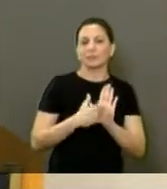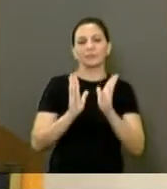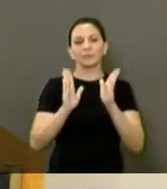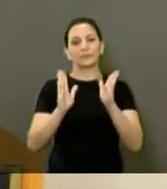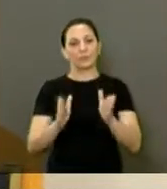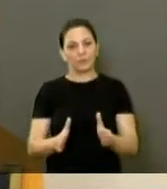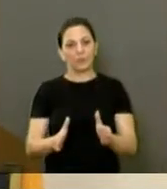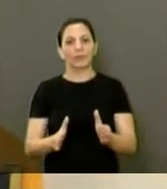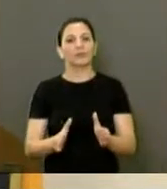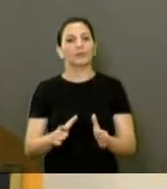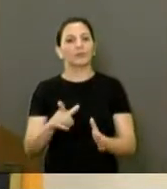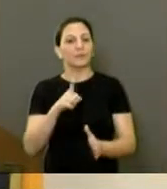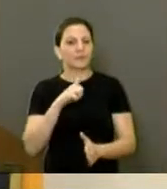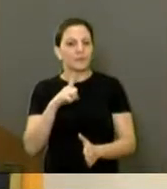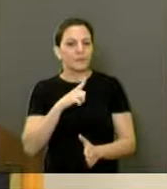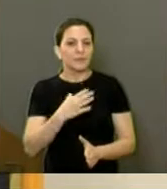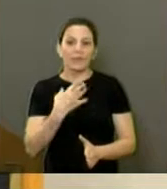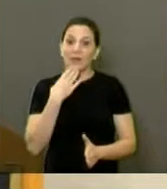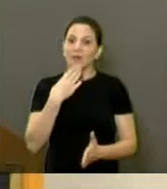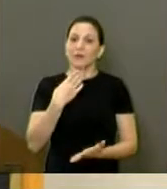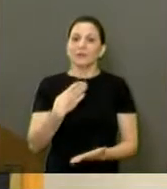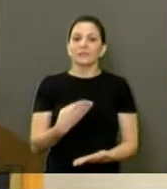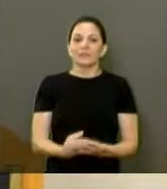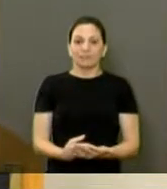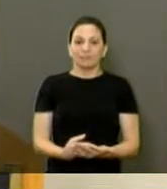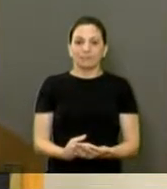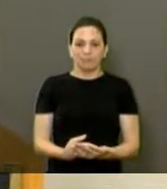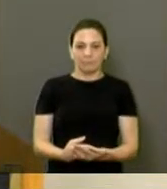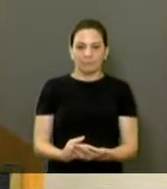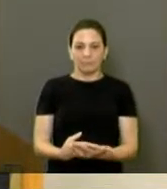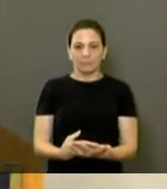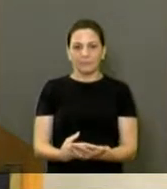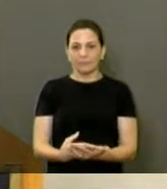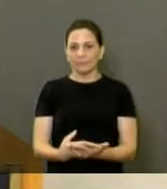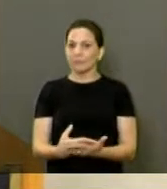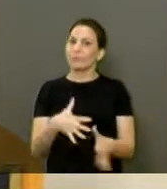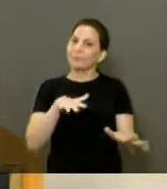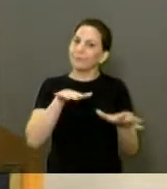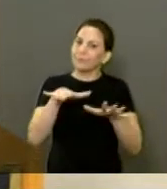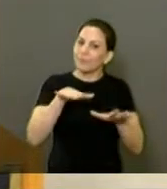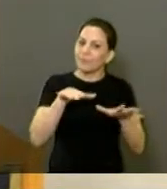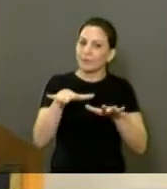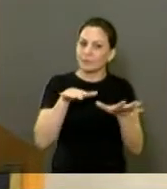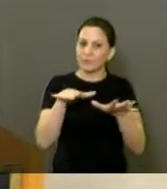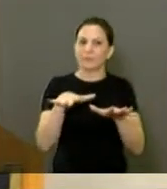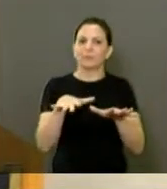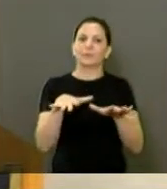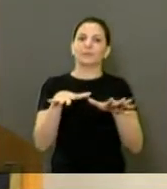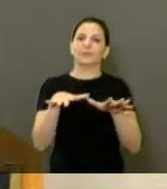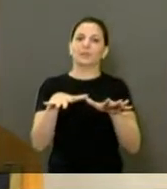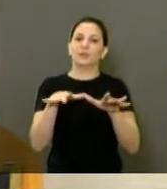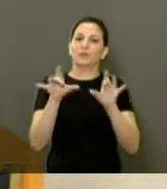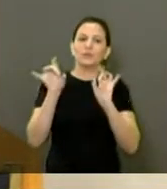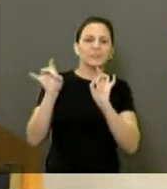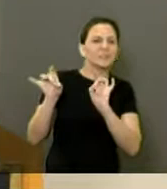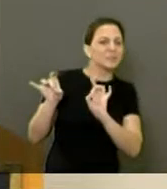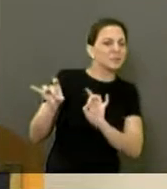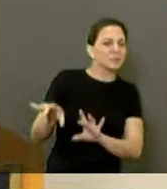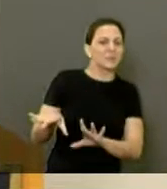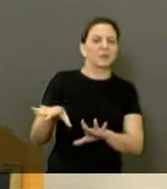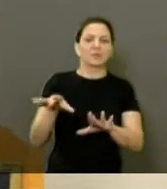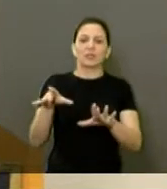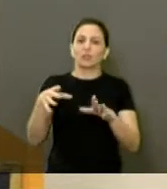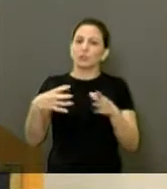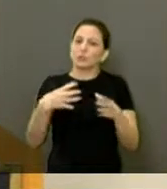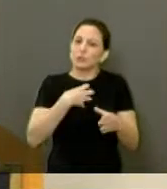agora causa uma imensa indignação. Também esse movimento rechaça a política como está, a forma